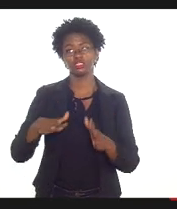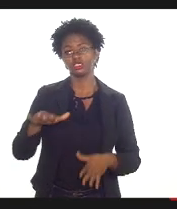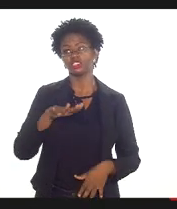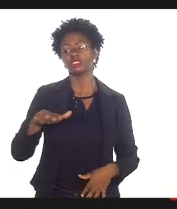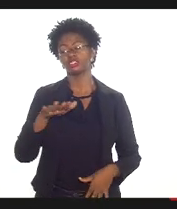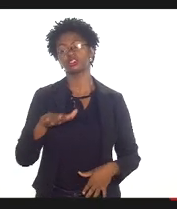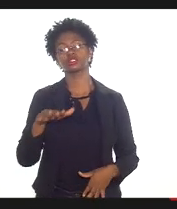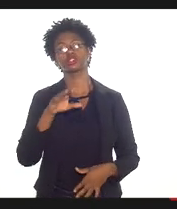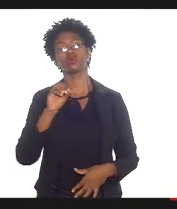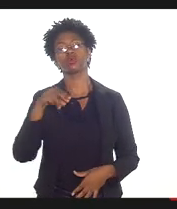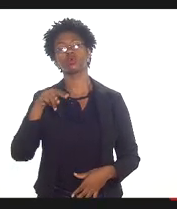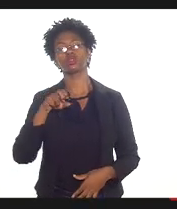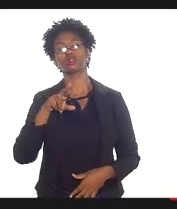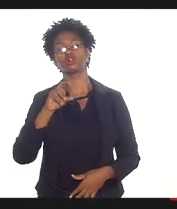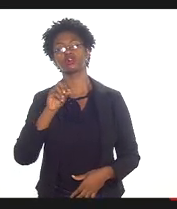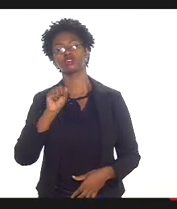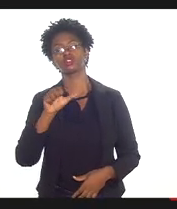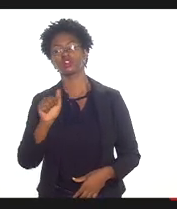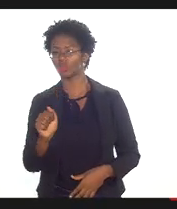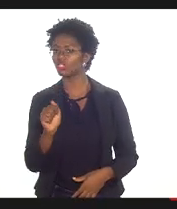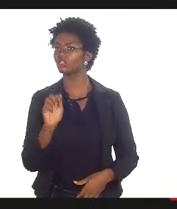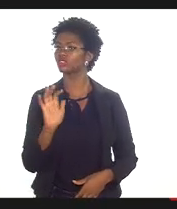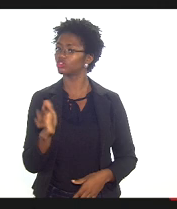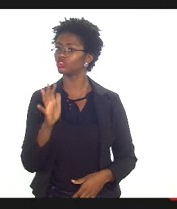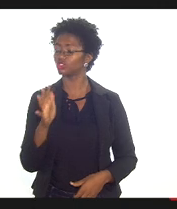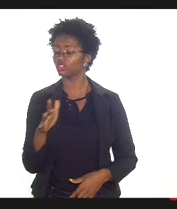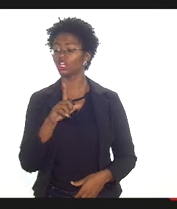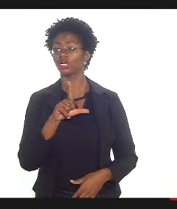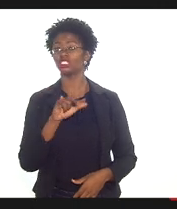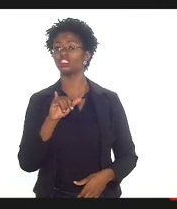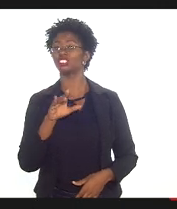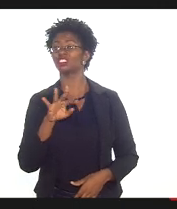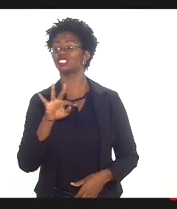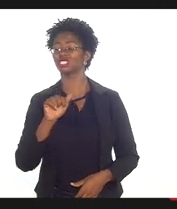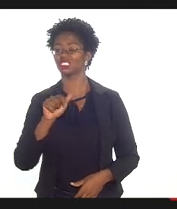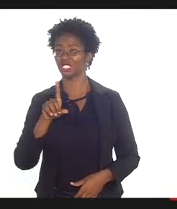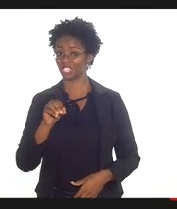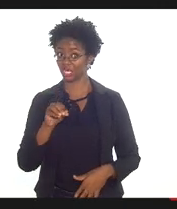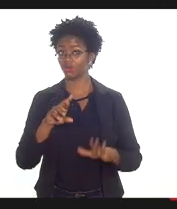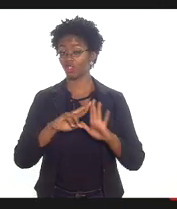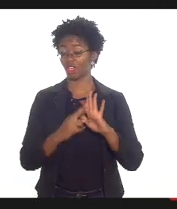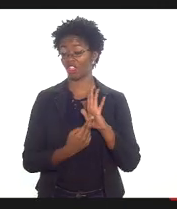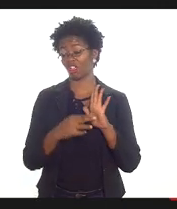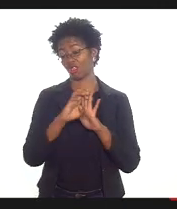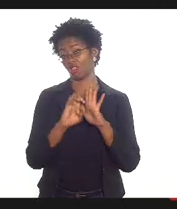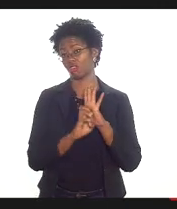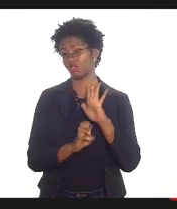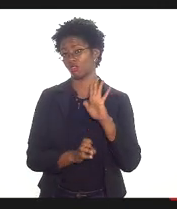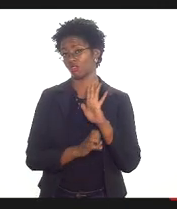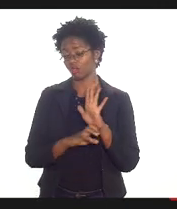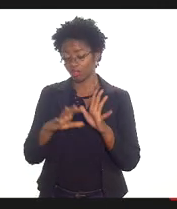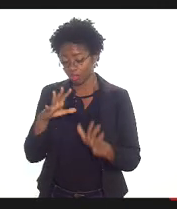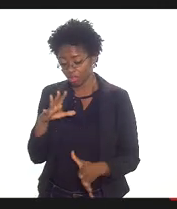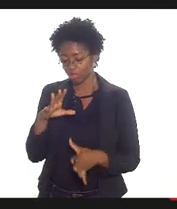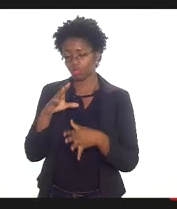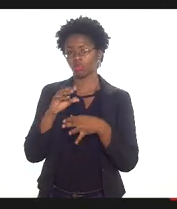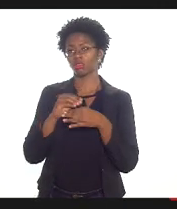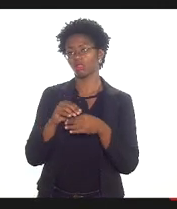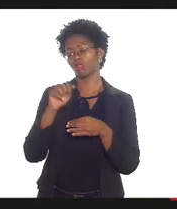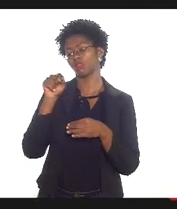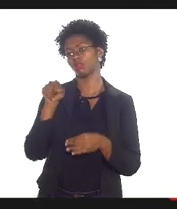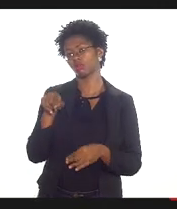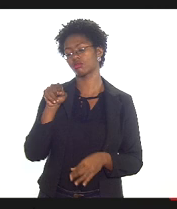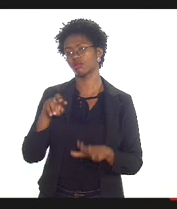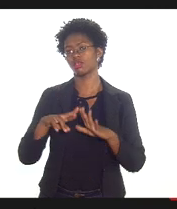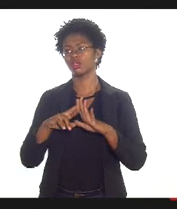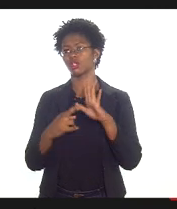onerosa foi licitado com regras no edital que incorporaram as regras